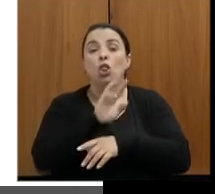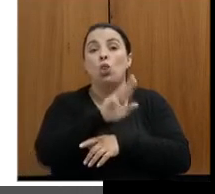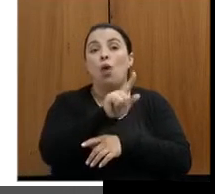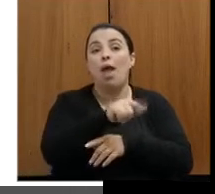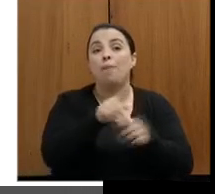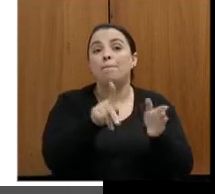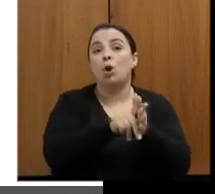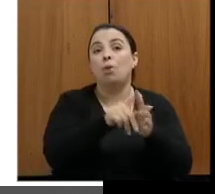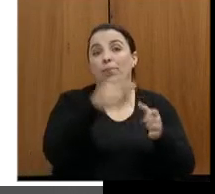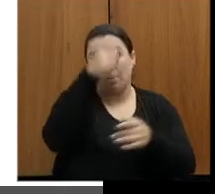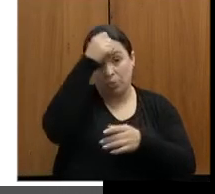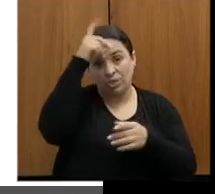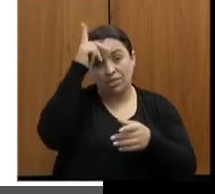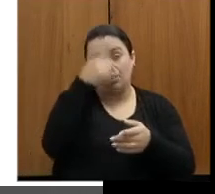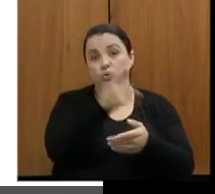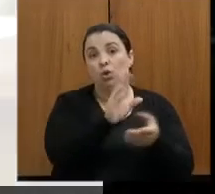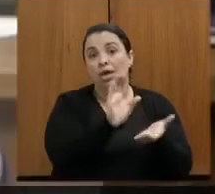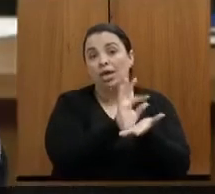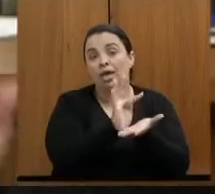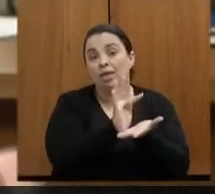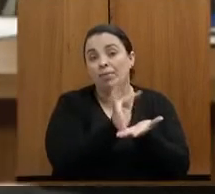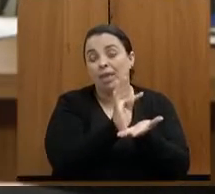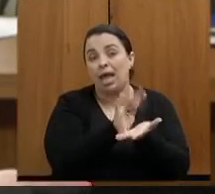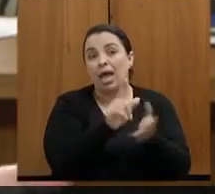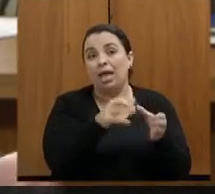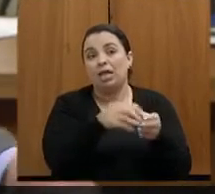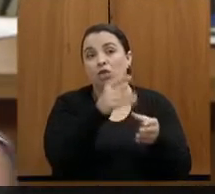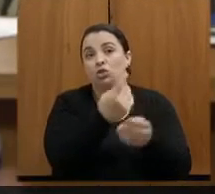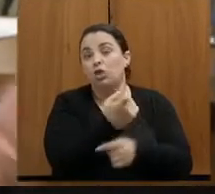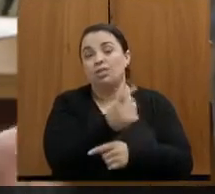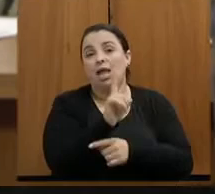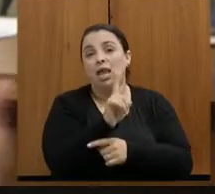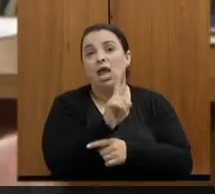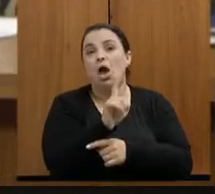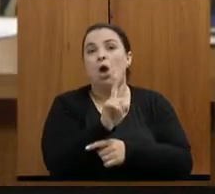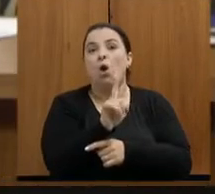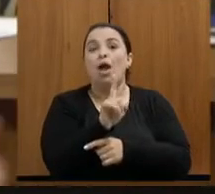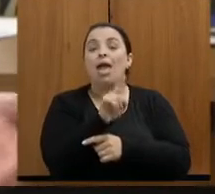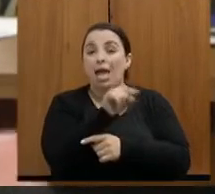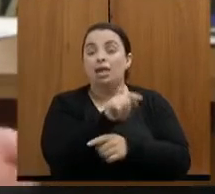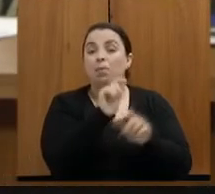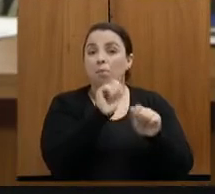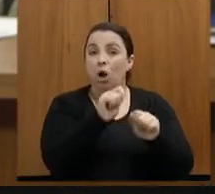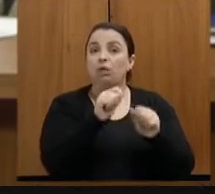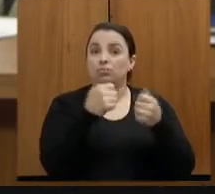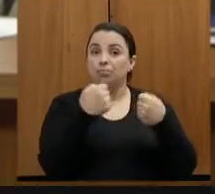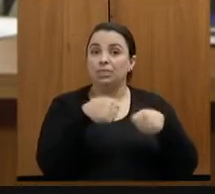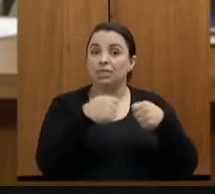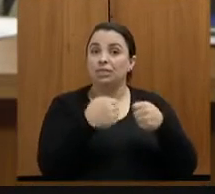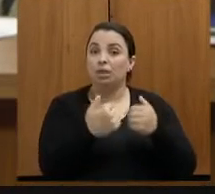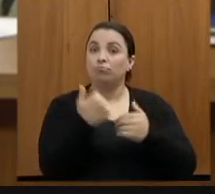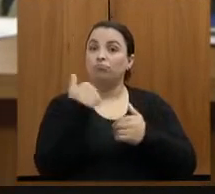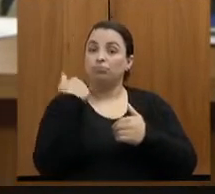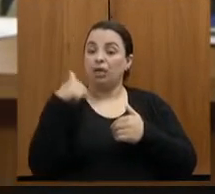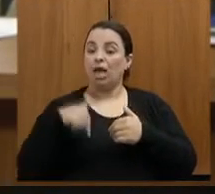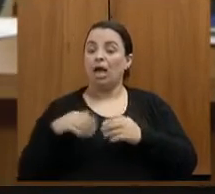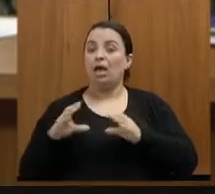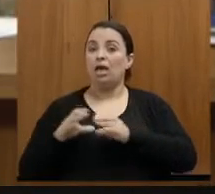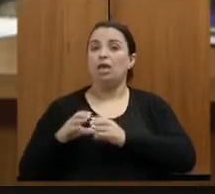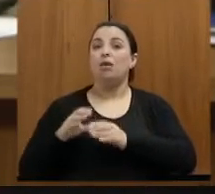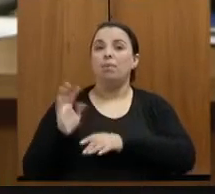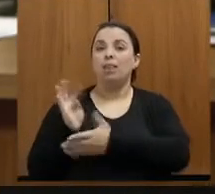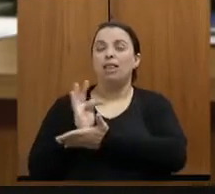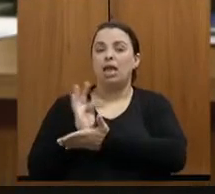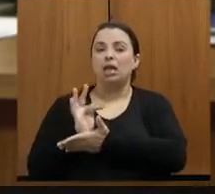conduzir o processo 100% sozinha, eles podem contar, sempre que tiver necessidade, com apoio direto da equipe técnica